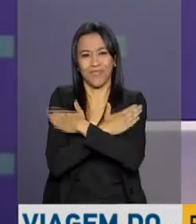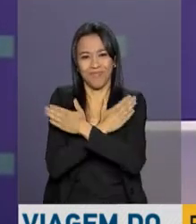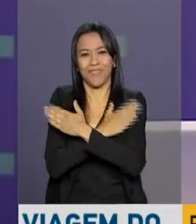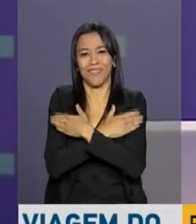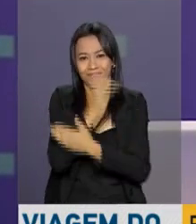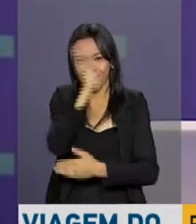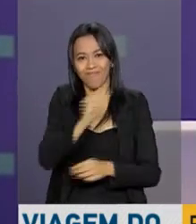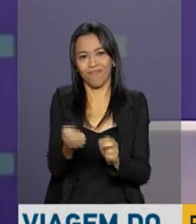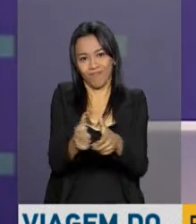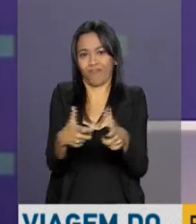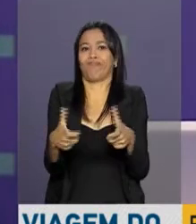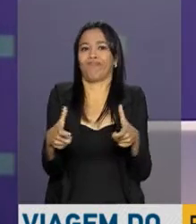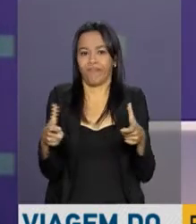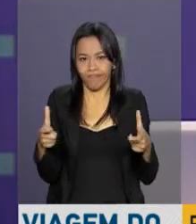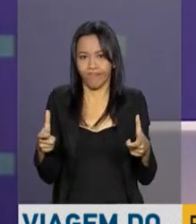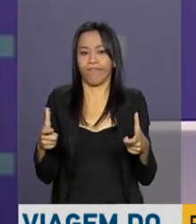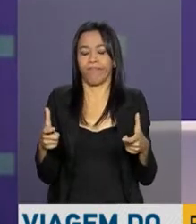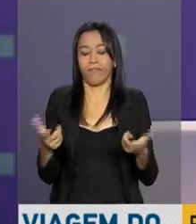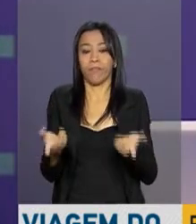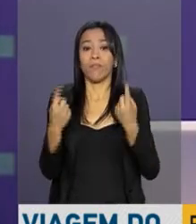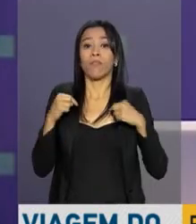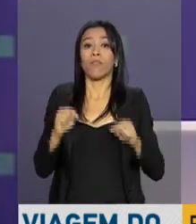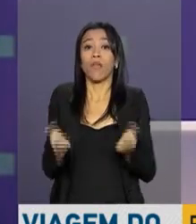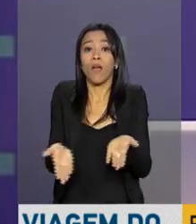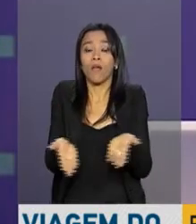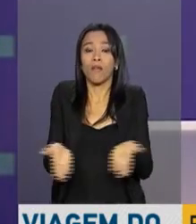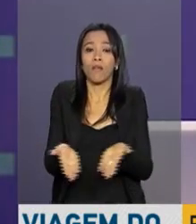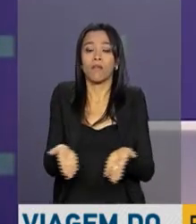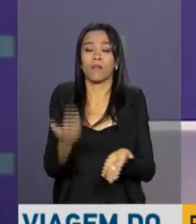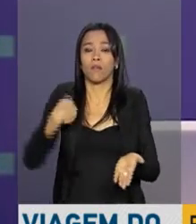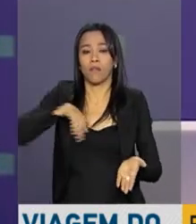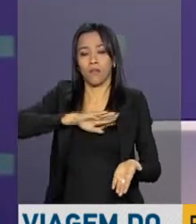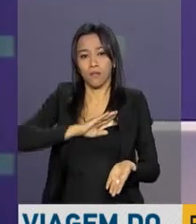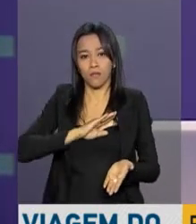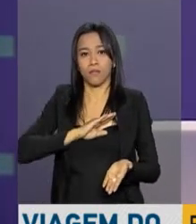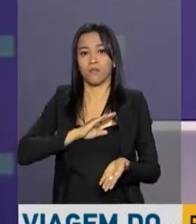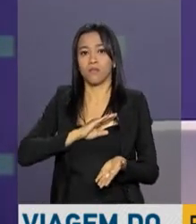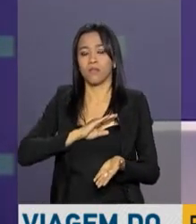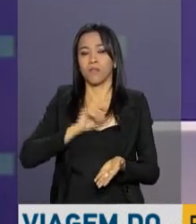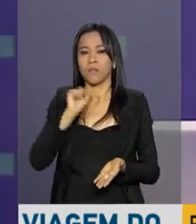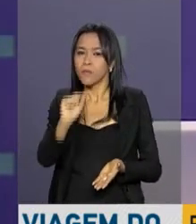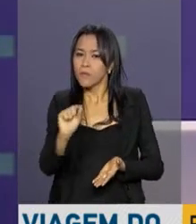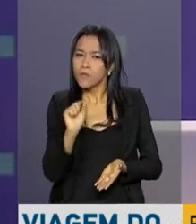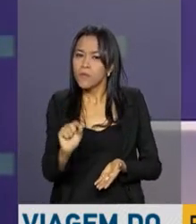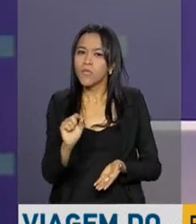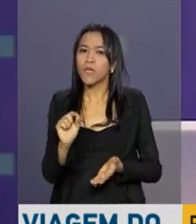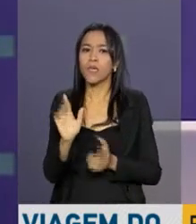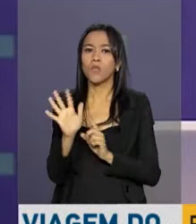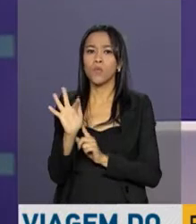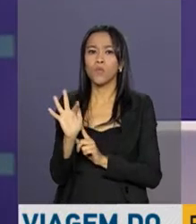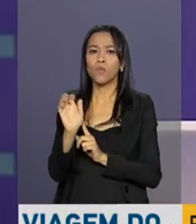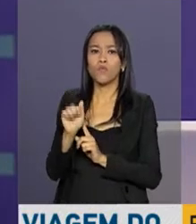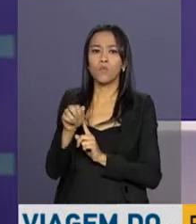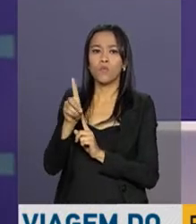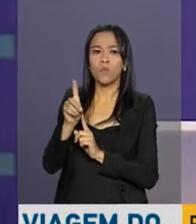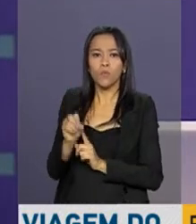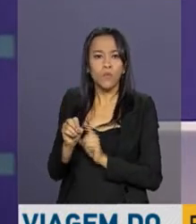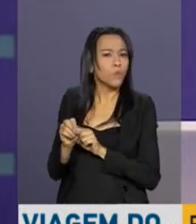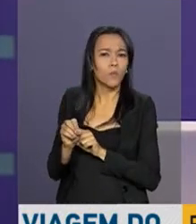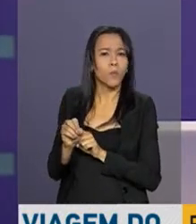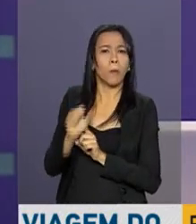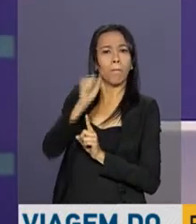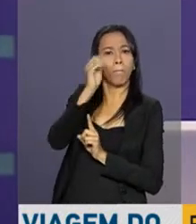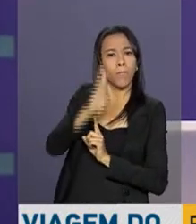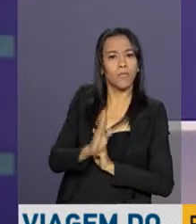extraordinário. Agora, nos beneficiamos ainda do Fundo Brasil-China de